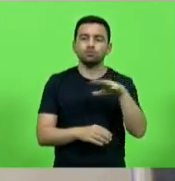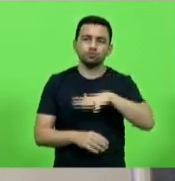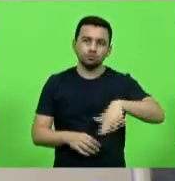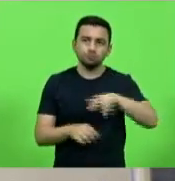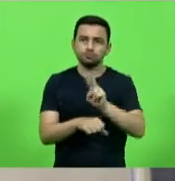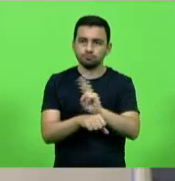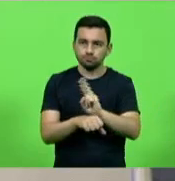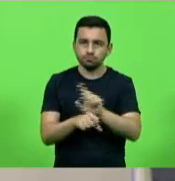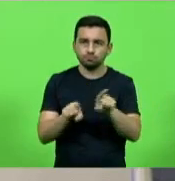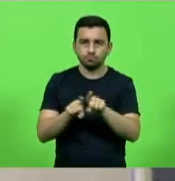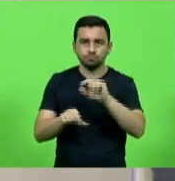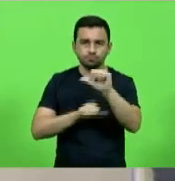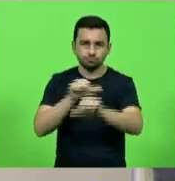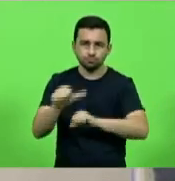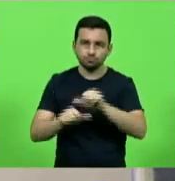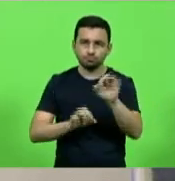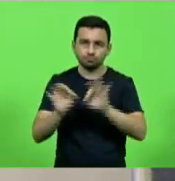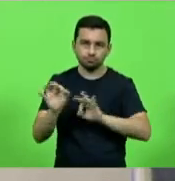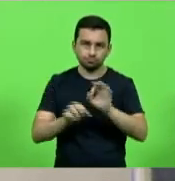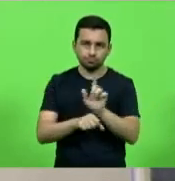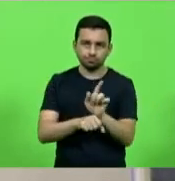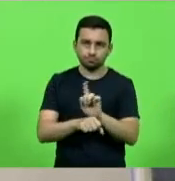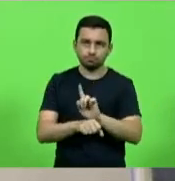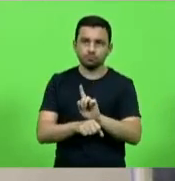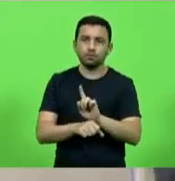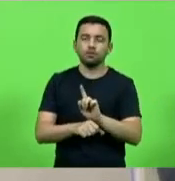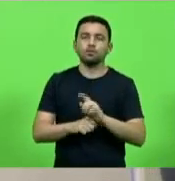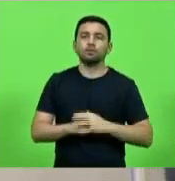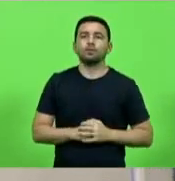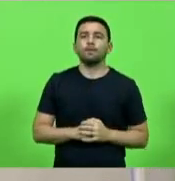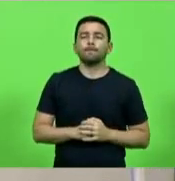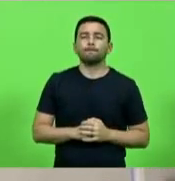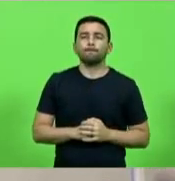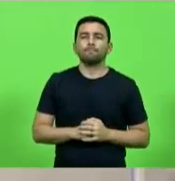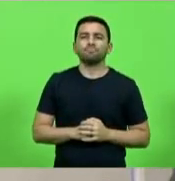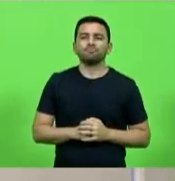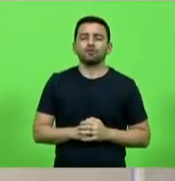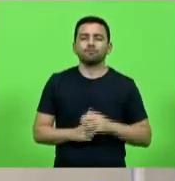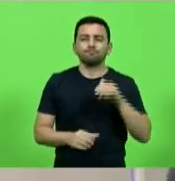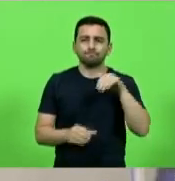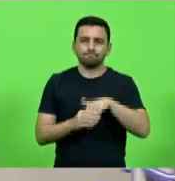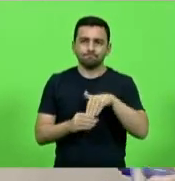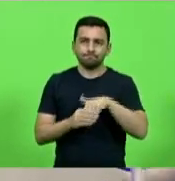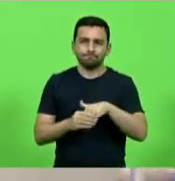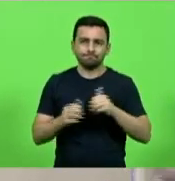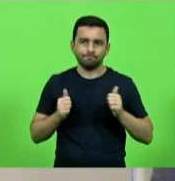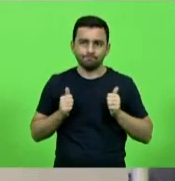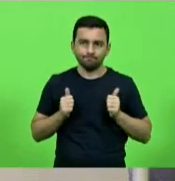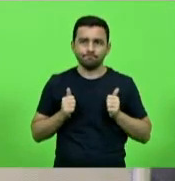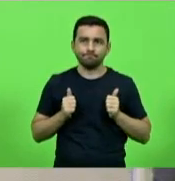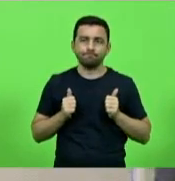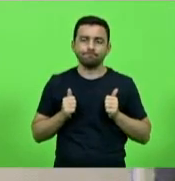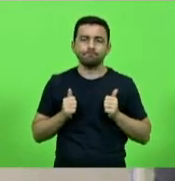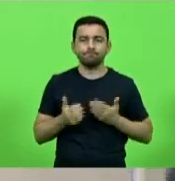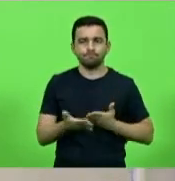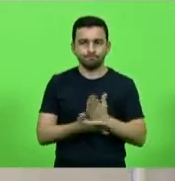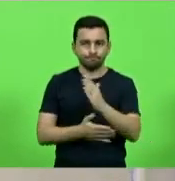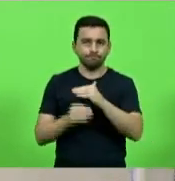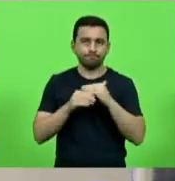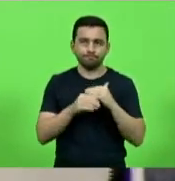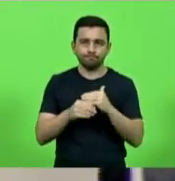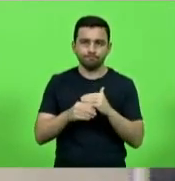medidores, em discussão, não havendo quem queira discutir em votação, deputados que aprovam permaneça como se encontra, aprovado por